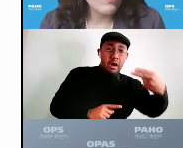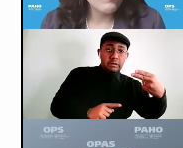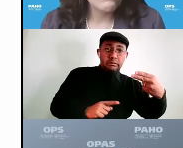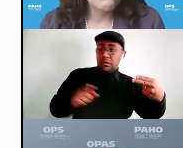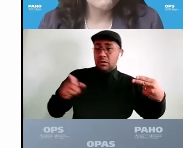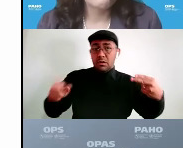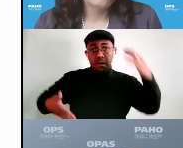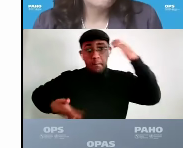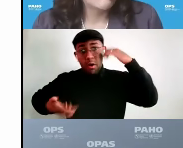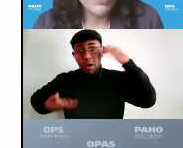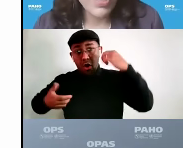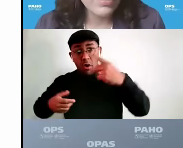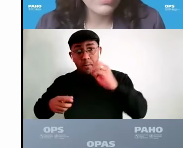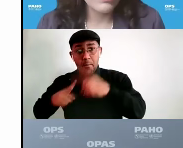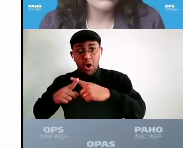poderia